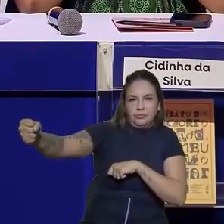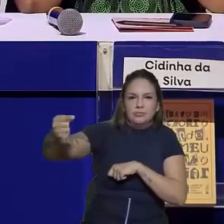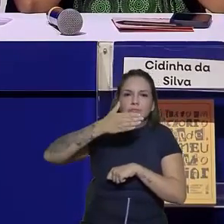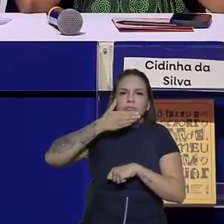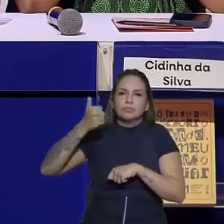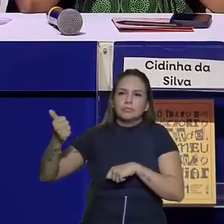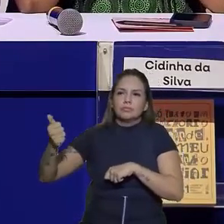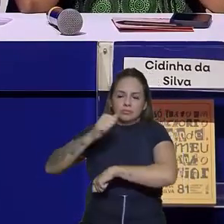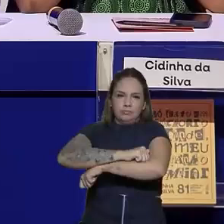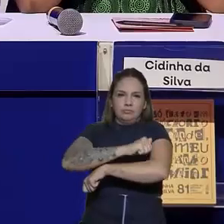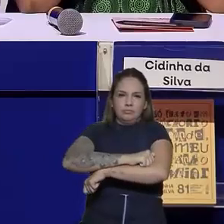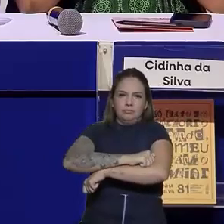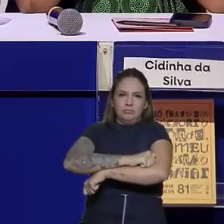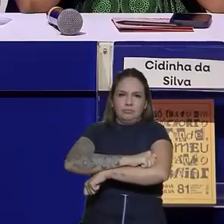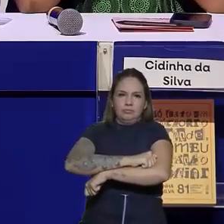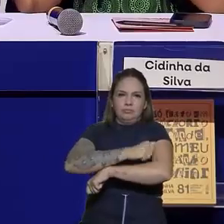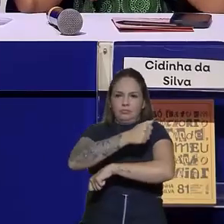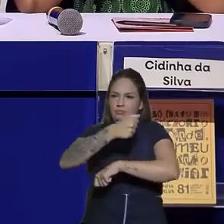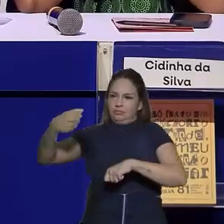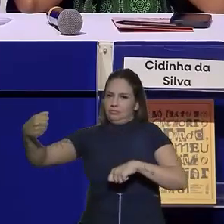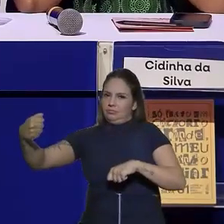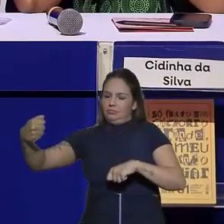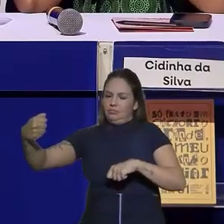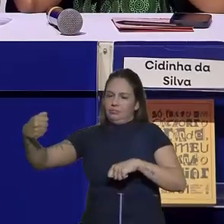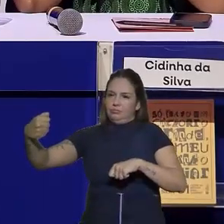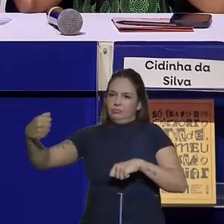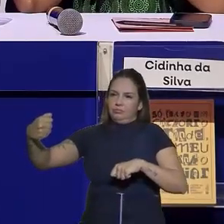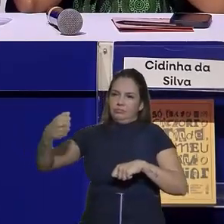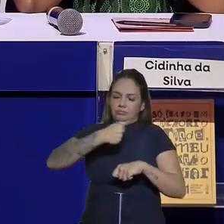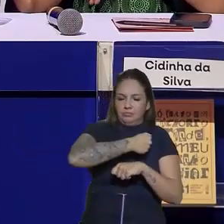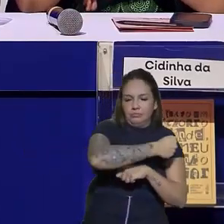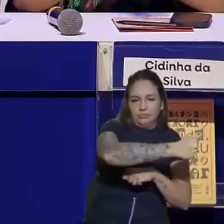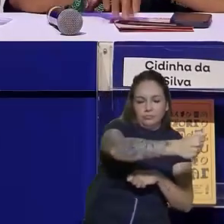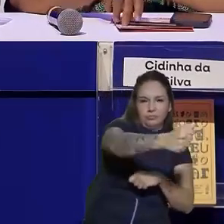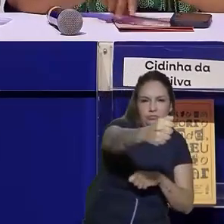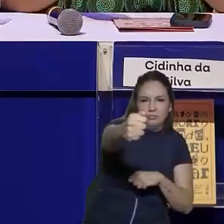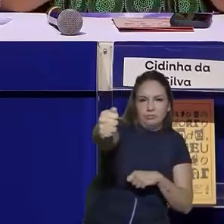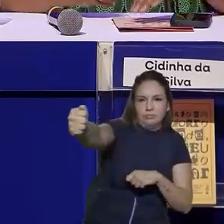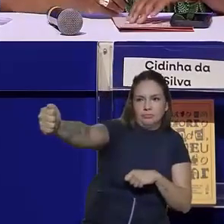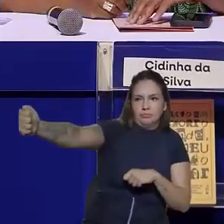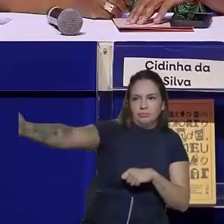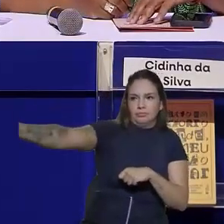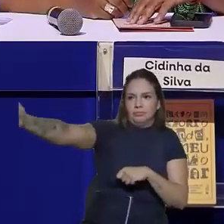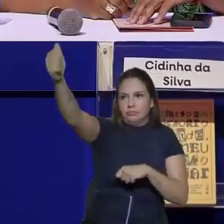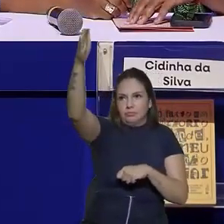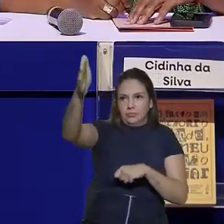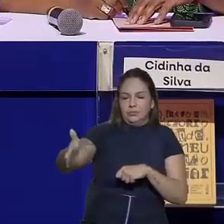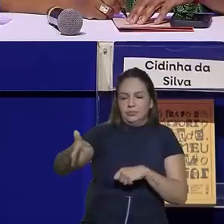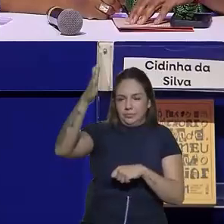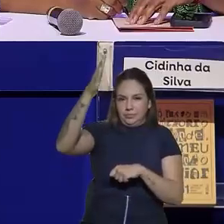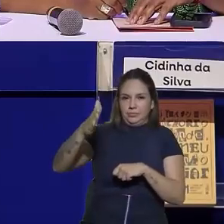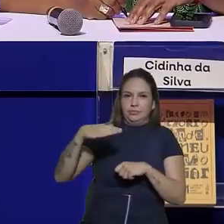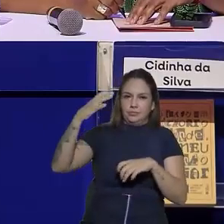é melhor que nos de janela tradicional que abre para o lado? Empurrar a janela para a frente garante uma fresta no meio da parede